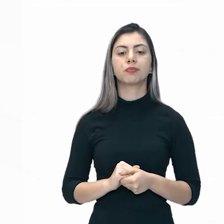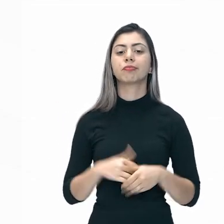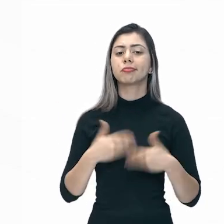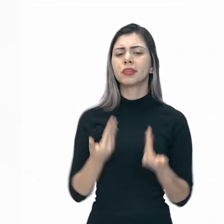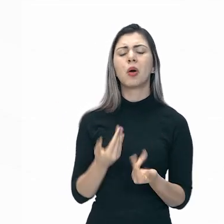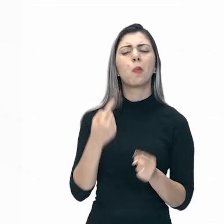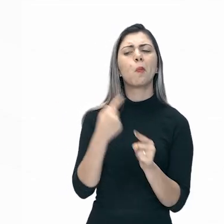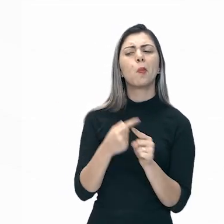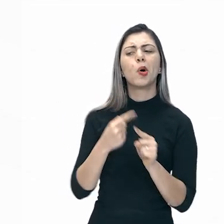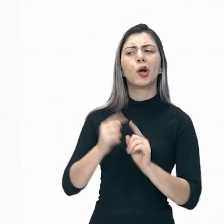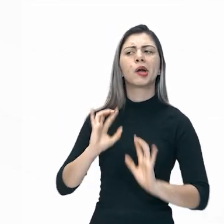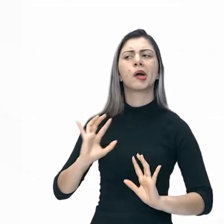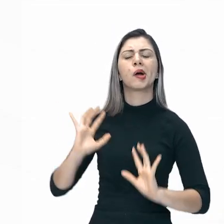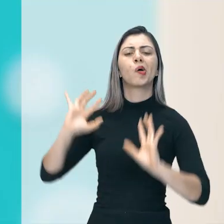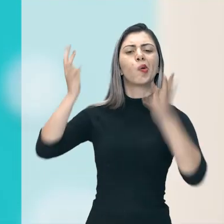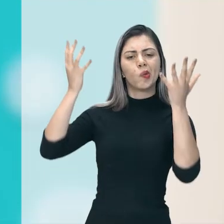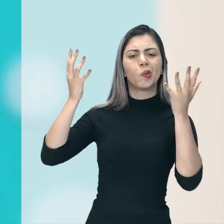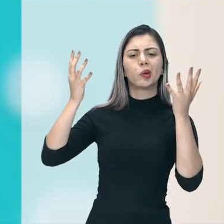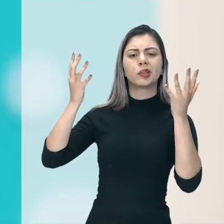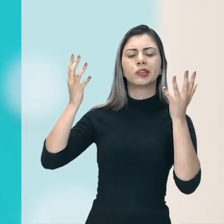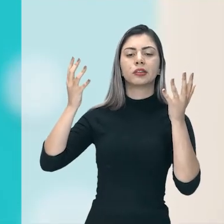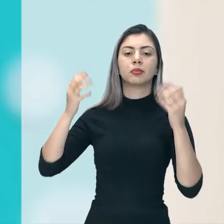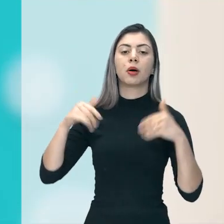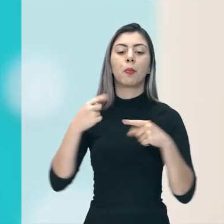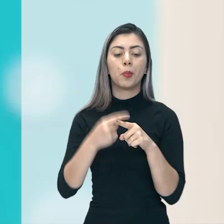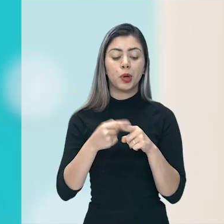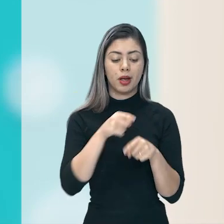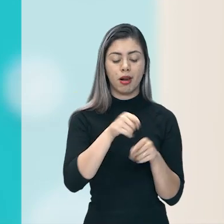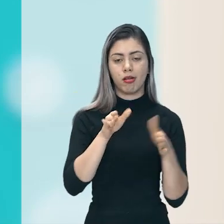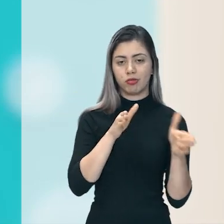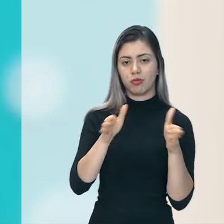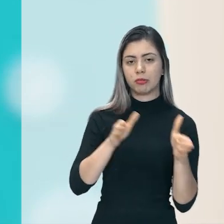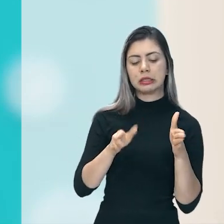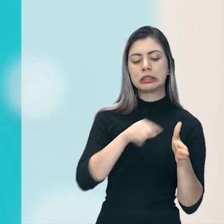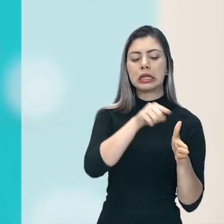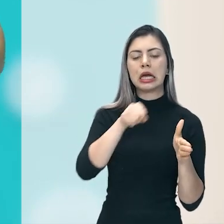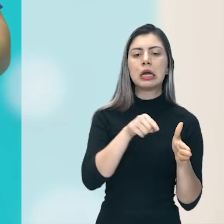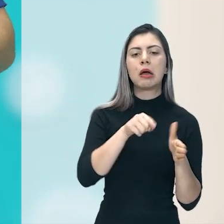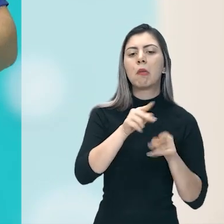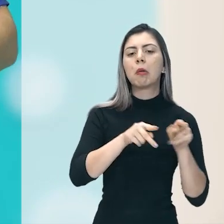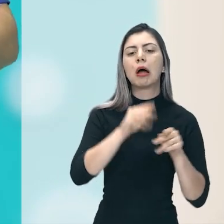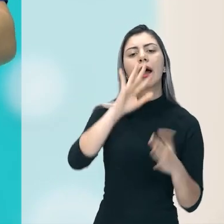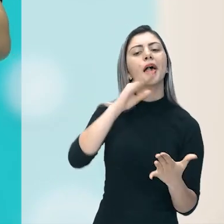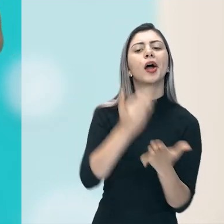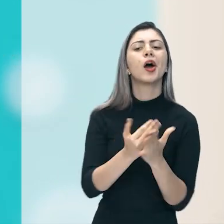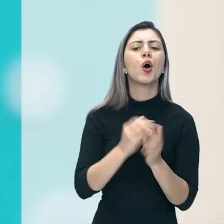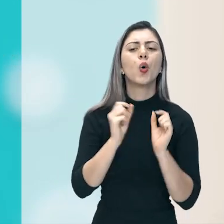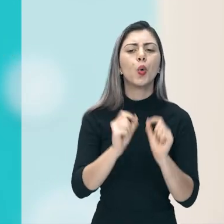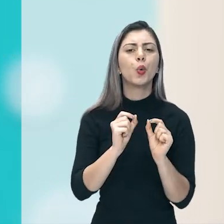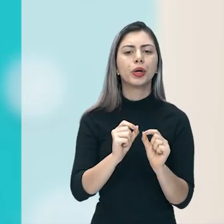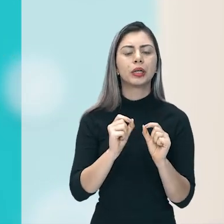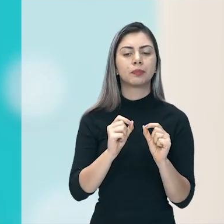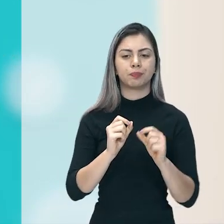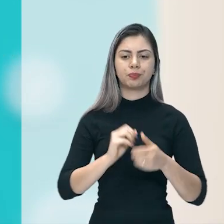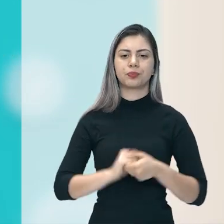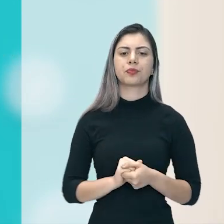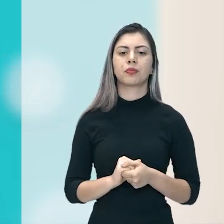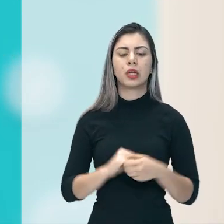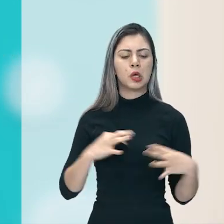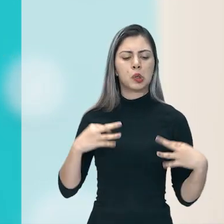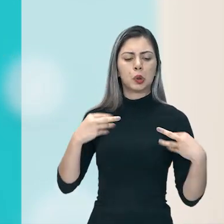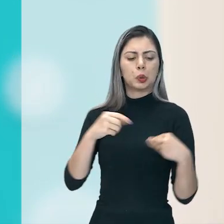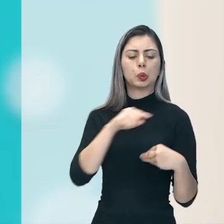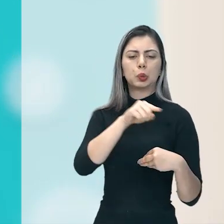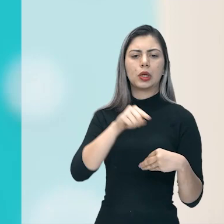questão de rituais? Porque nesse período eles acreditavam, né? Então tudo que eles a manifestação